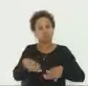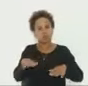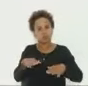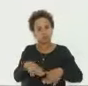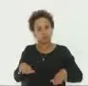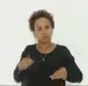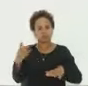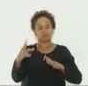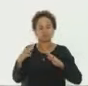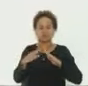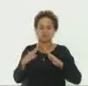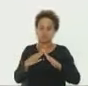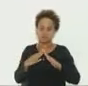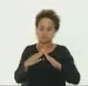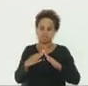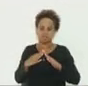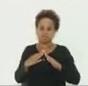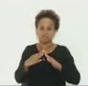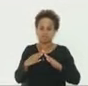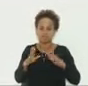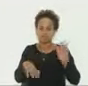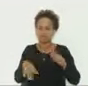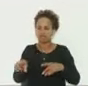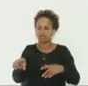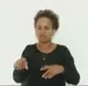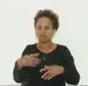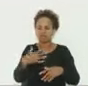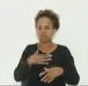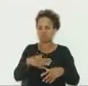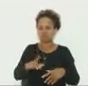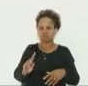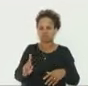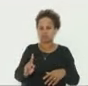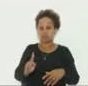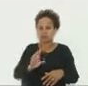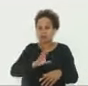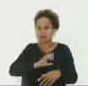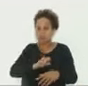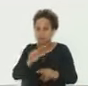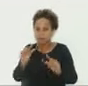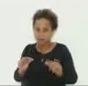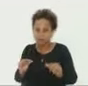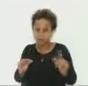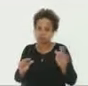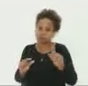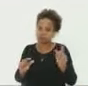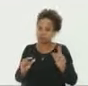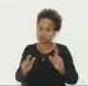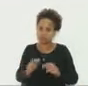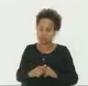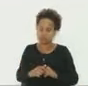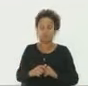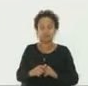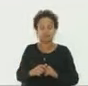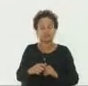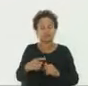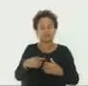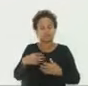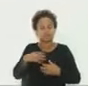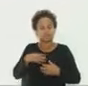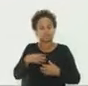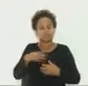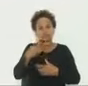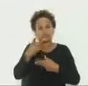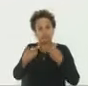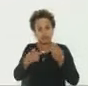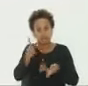morada. Desagradar não significa deixar de amar. É ter se permitido ser sincera consigo